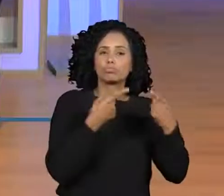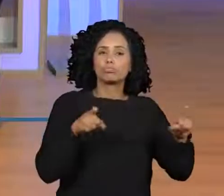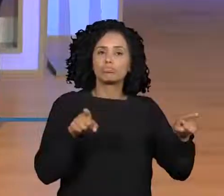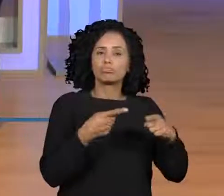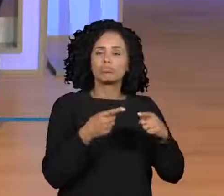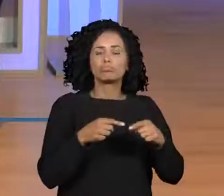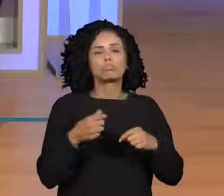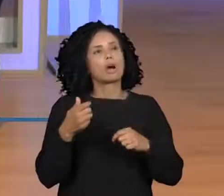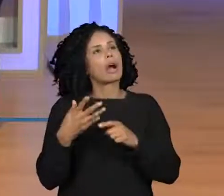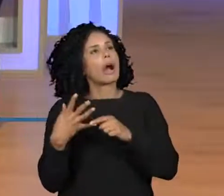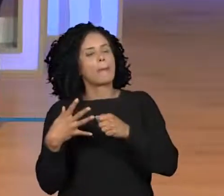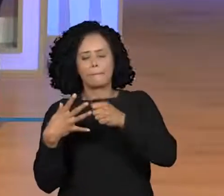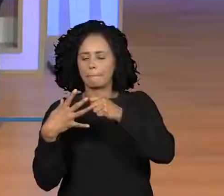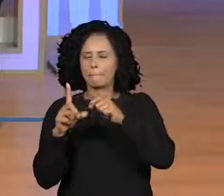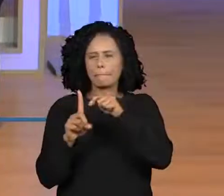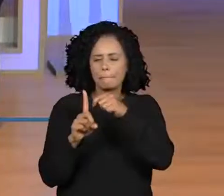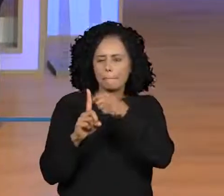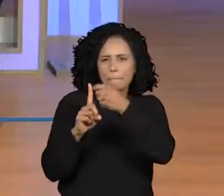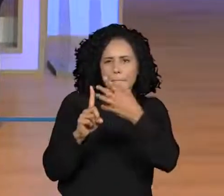alguns elementos